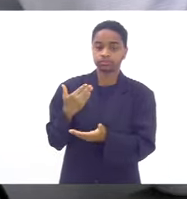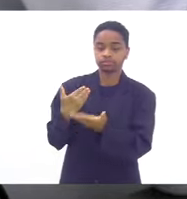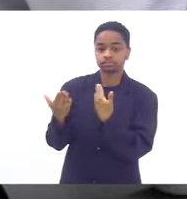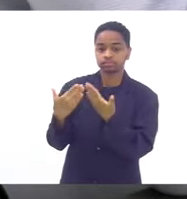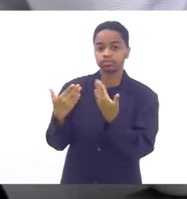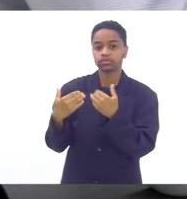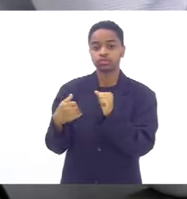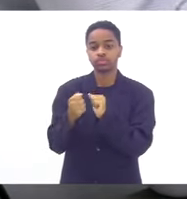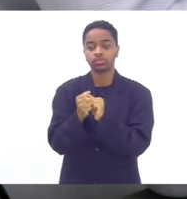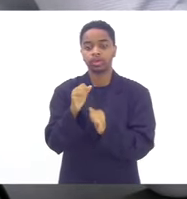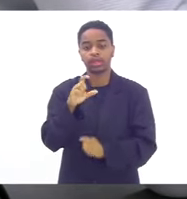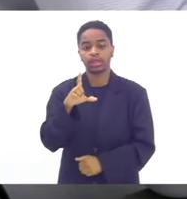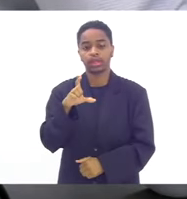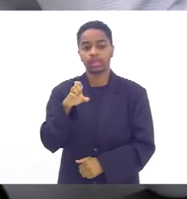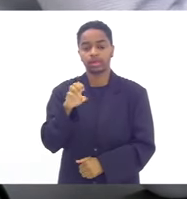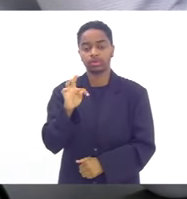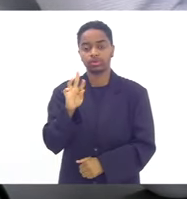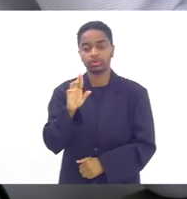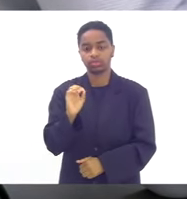de Furnas,